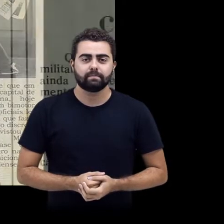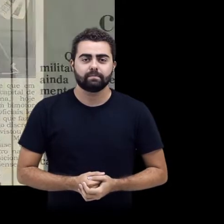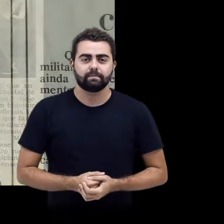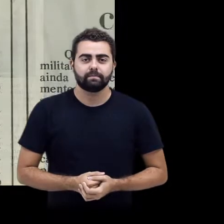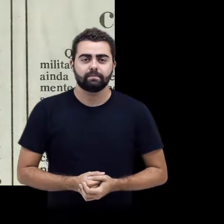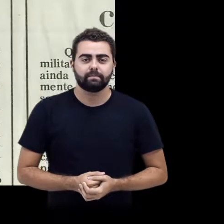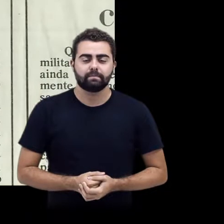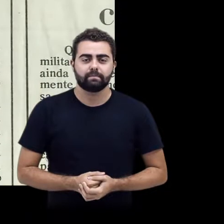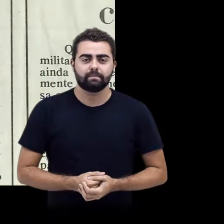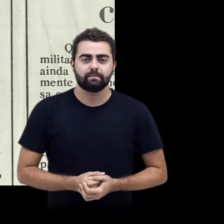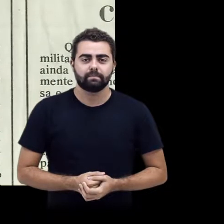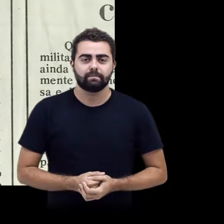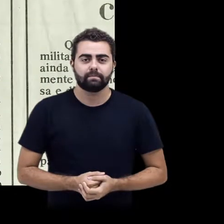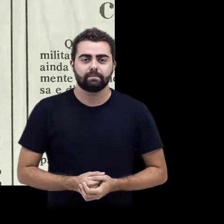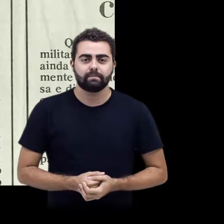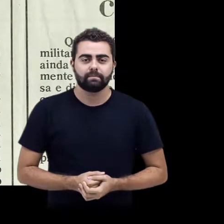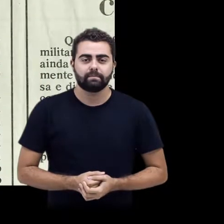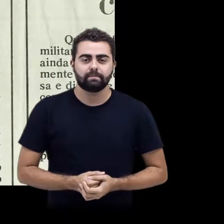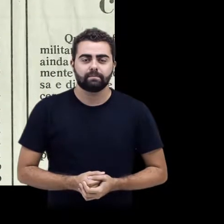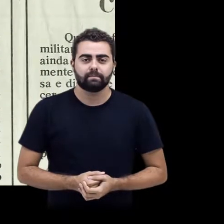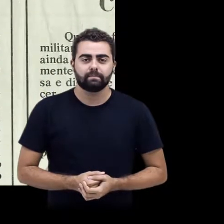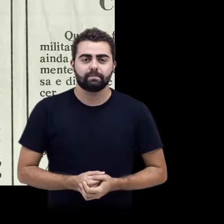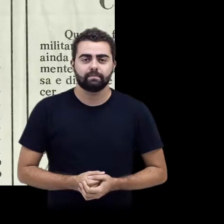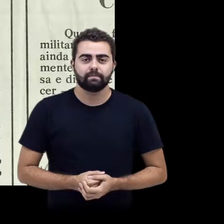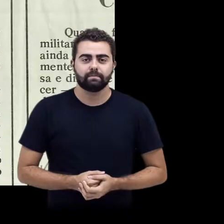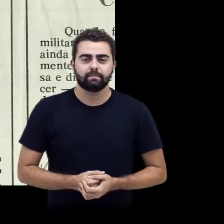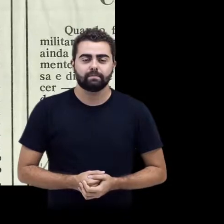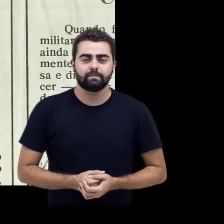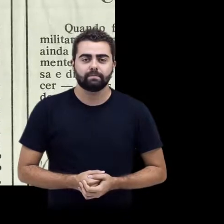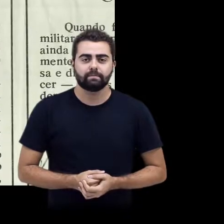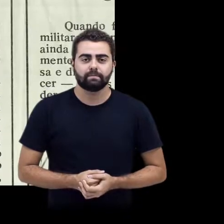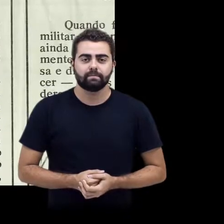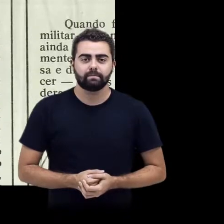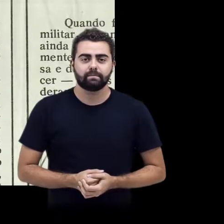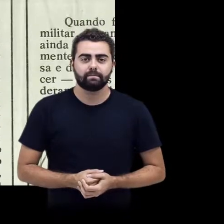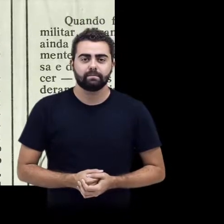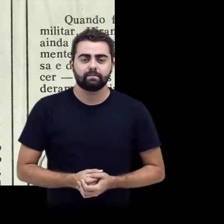real. Sequestrado na porta de sua casa, ficou 15 dias preso.